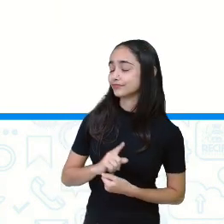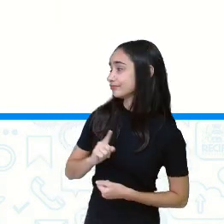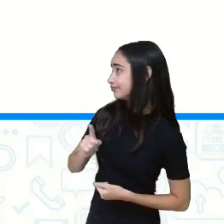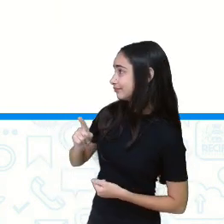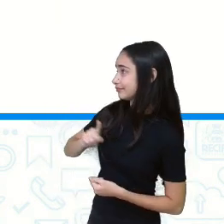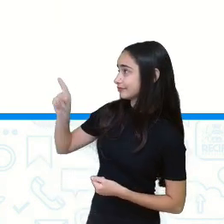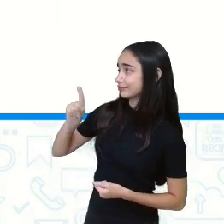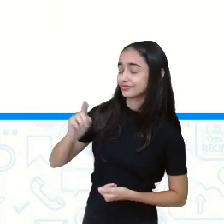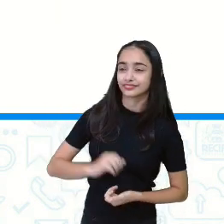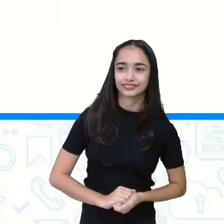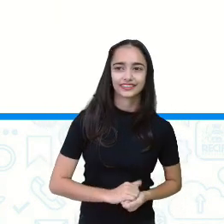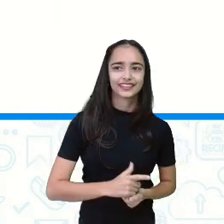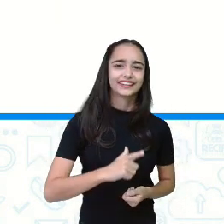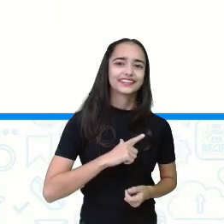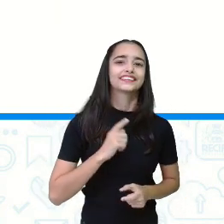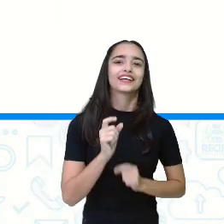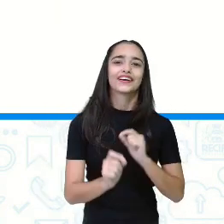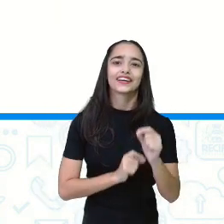Já em